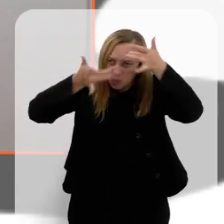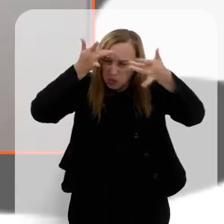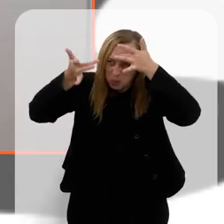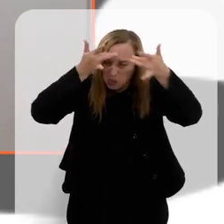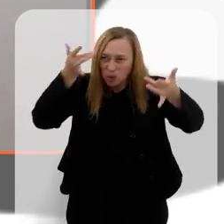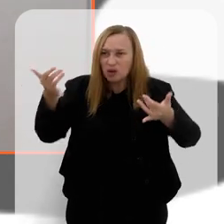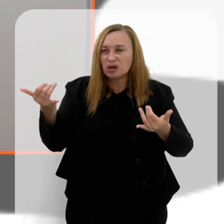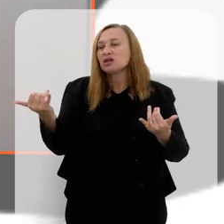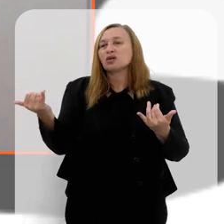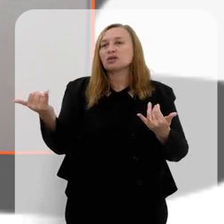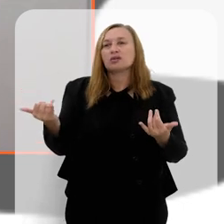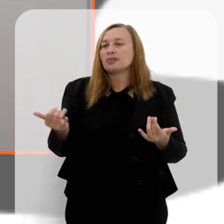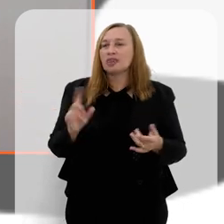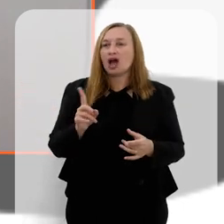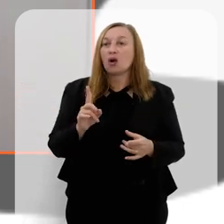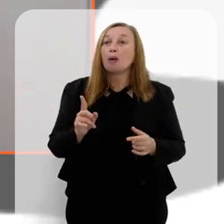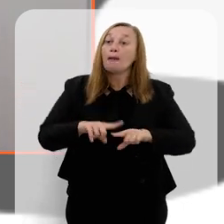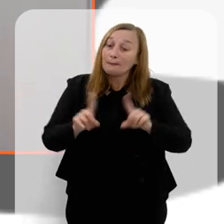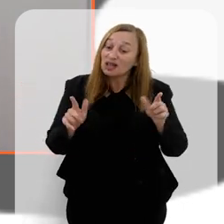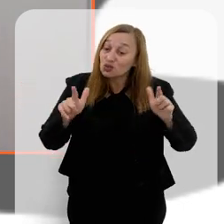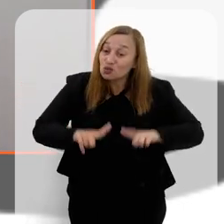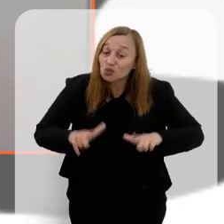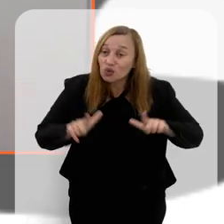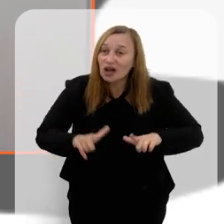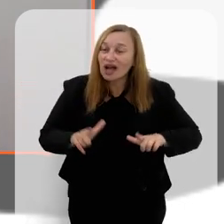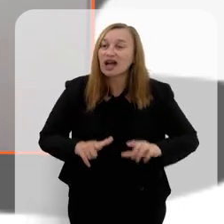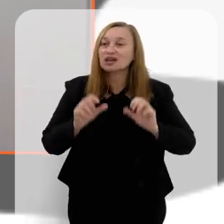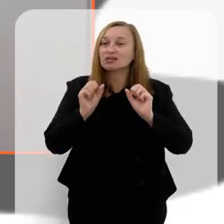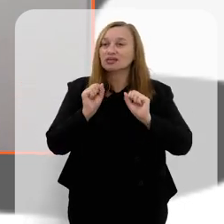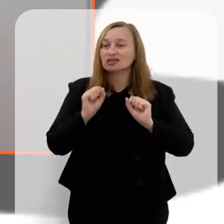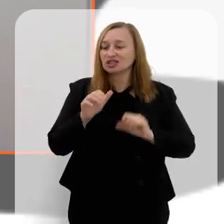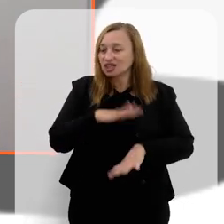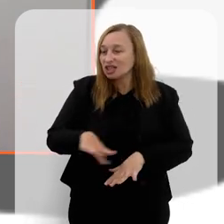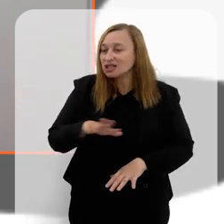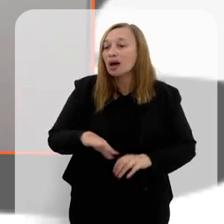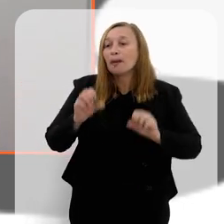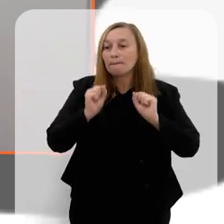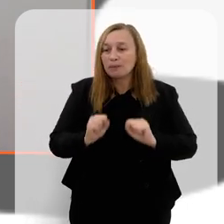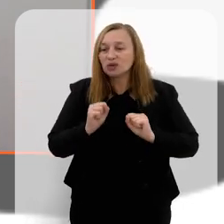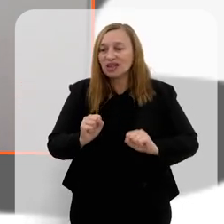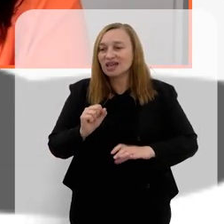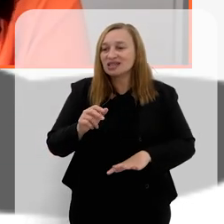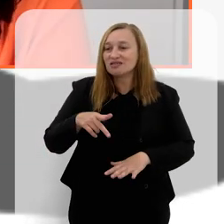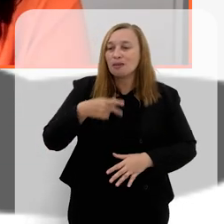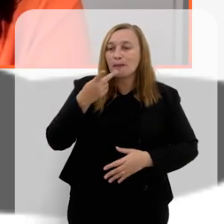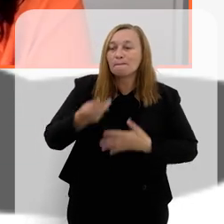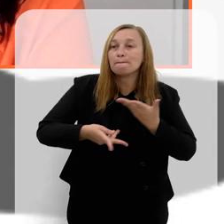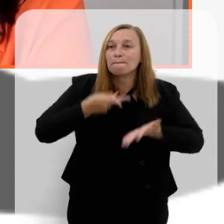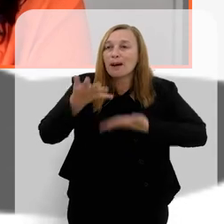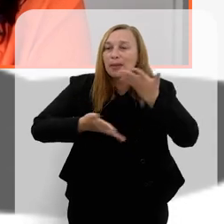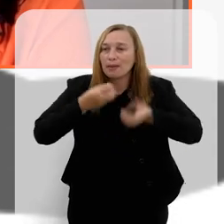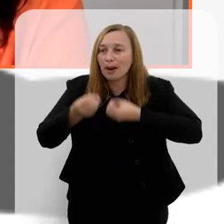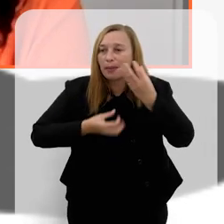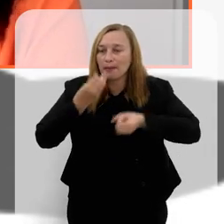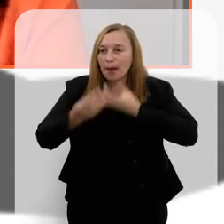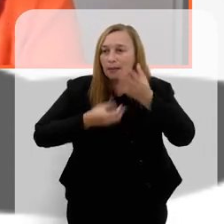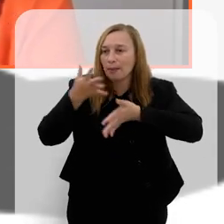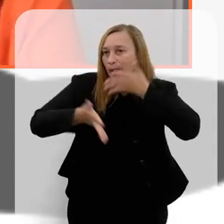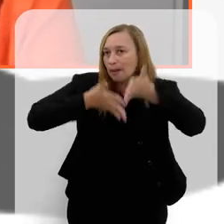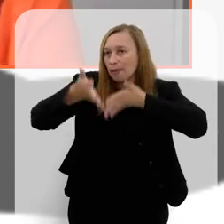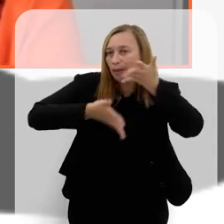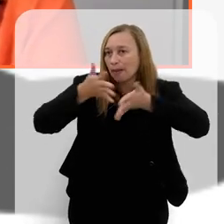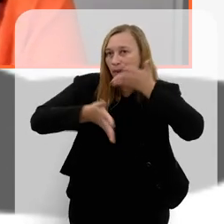crianças. Deveria ser também um lugar que as crianças pudessem se colocar. E é isso também. Tirar a